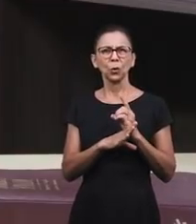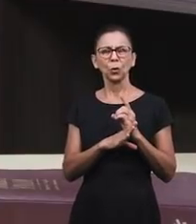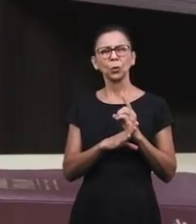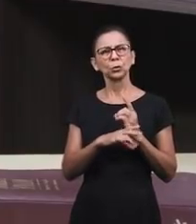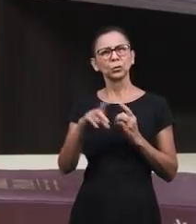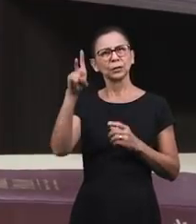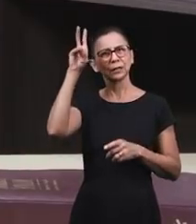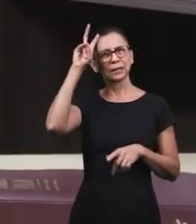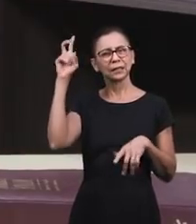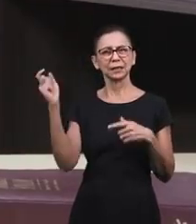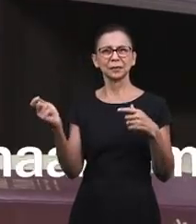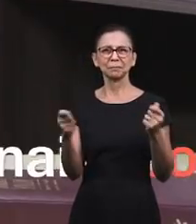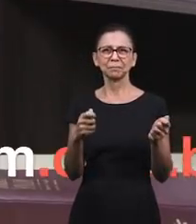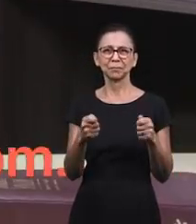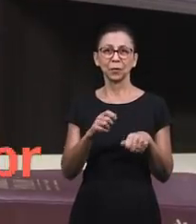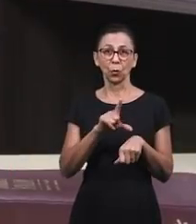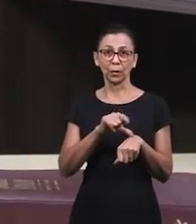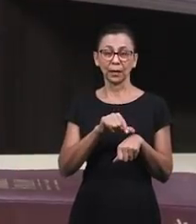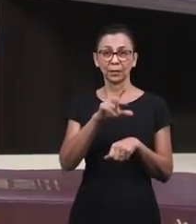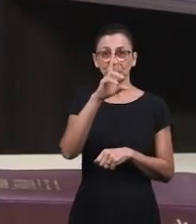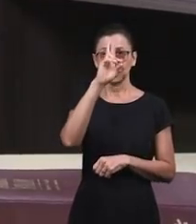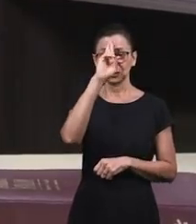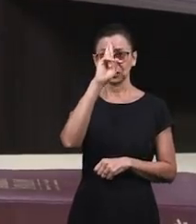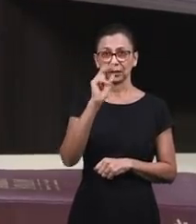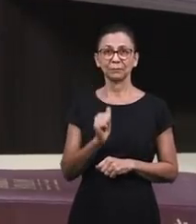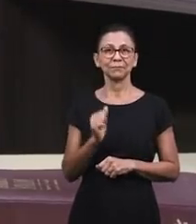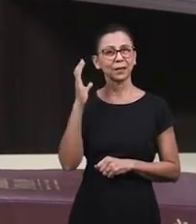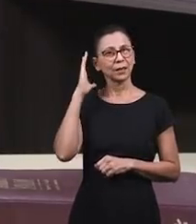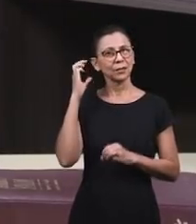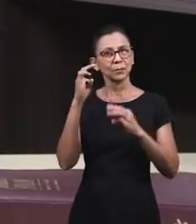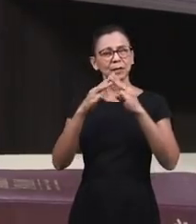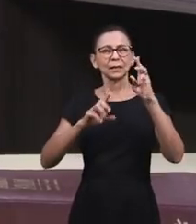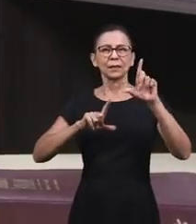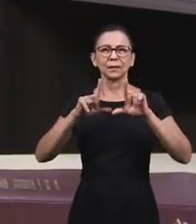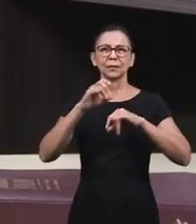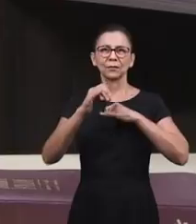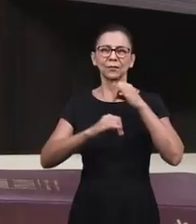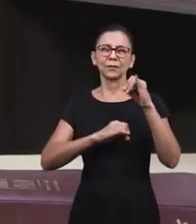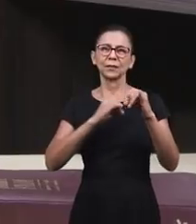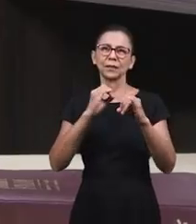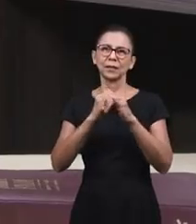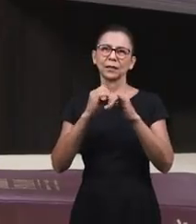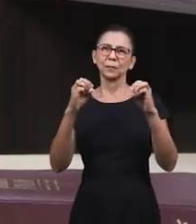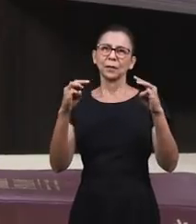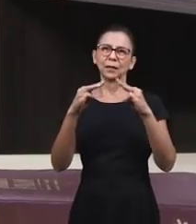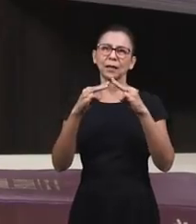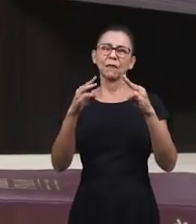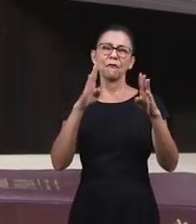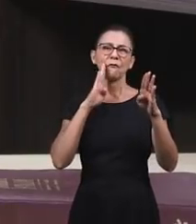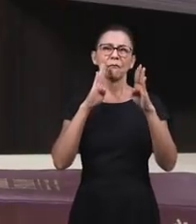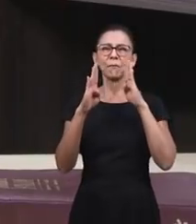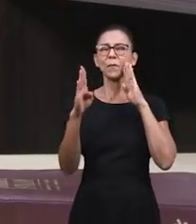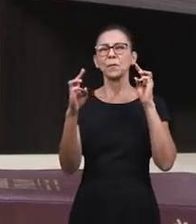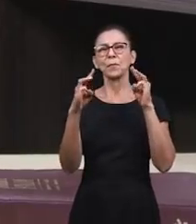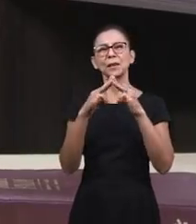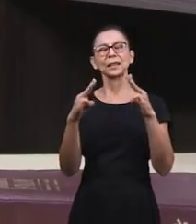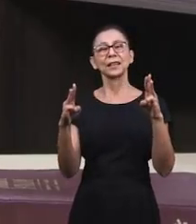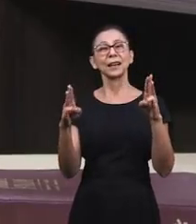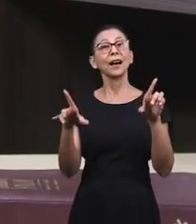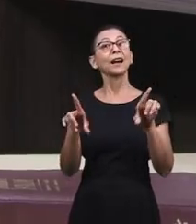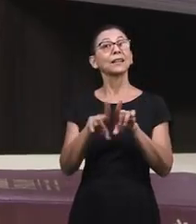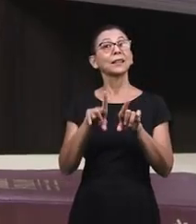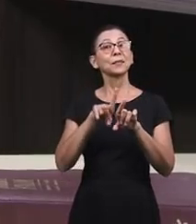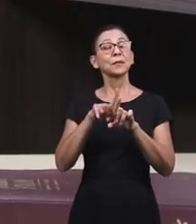as quintas-feiras ao meio-dia, aqui pela Rádio Manaim, TV Web Manaim, pelo Facebook da Rádio Manaim, também pelo